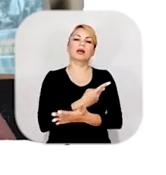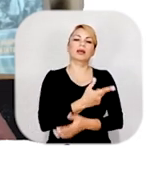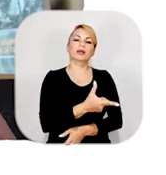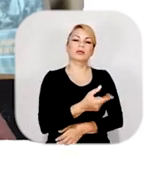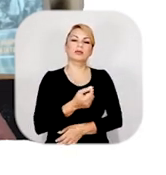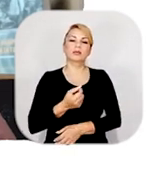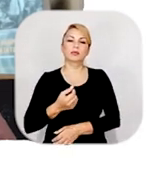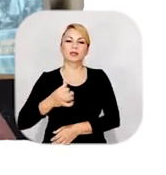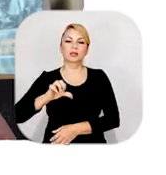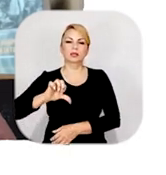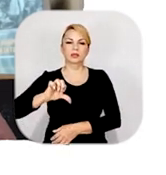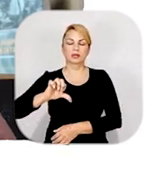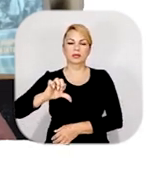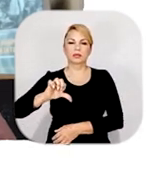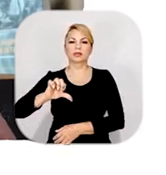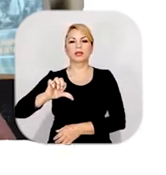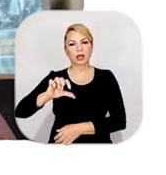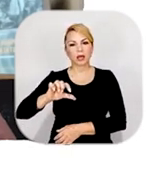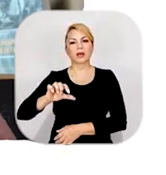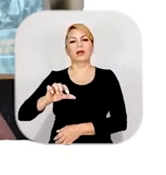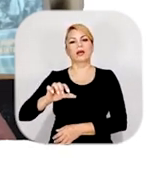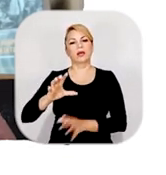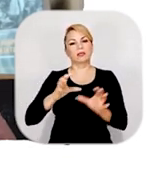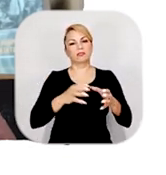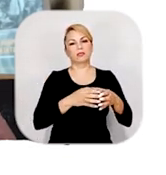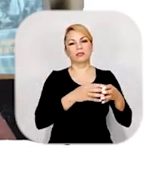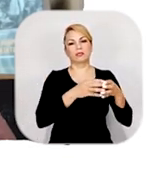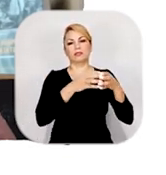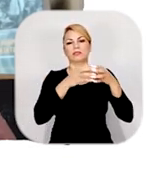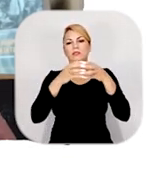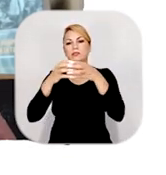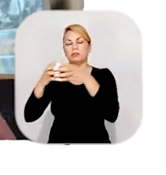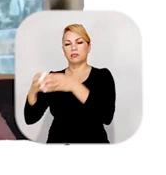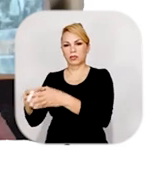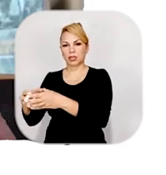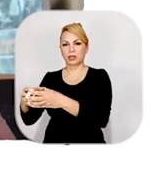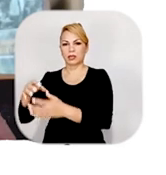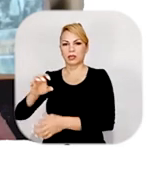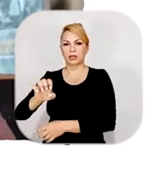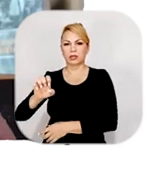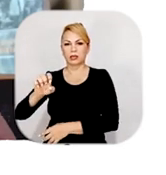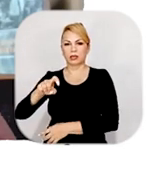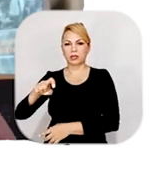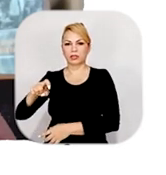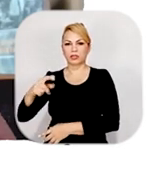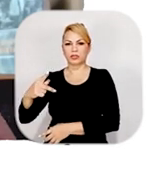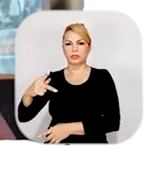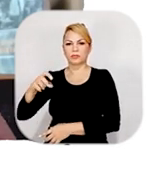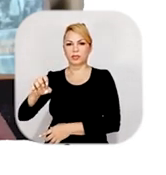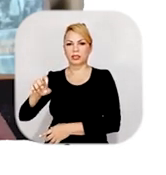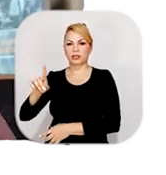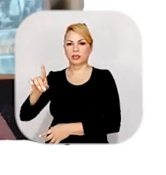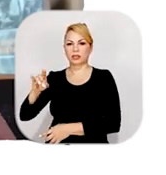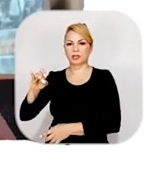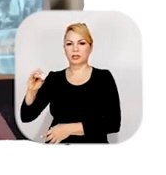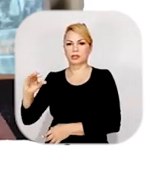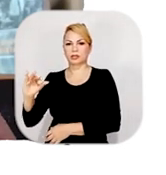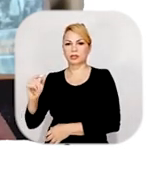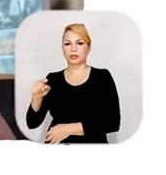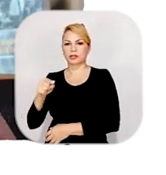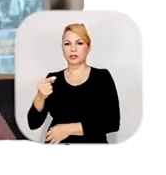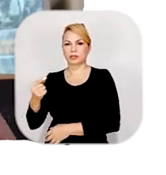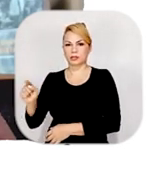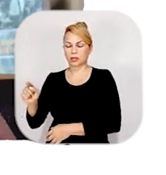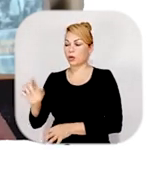aquele expedição, tem que dizer, expedição, que é organizado por Gleisi